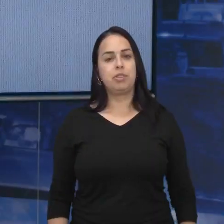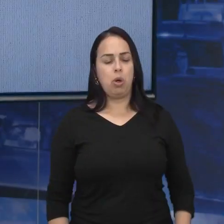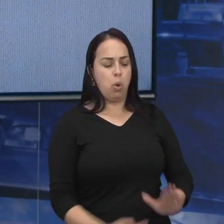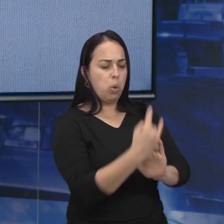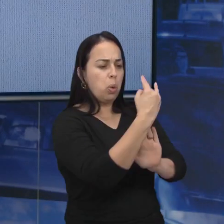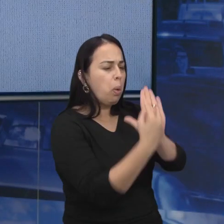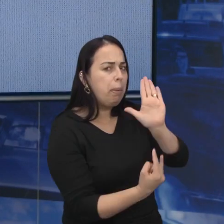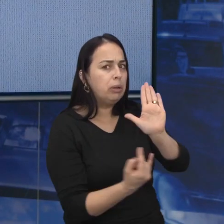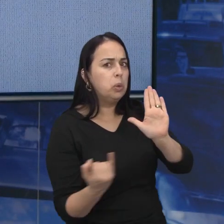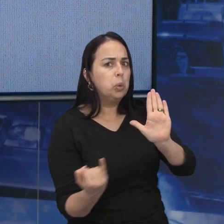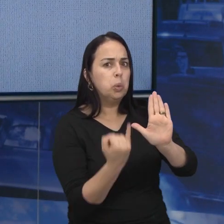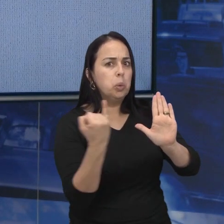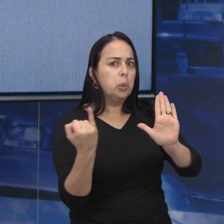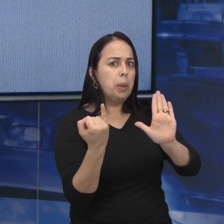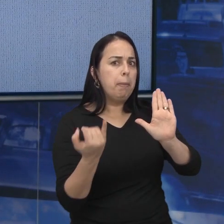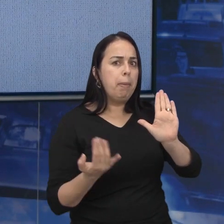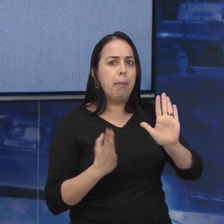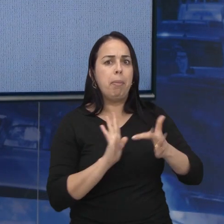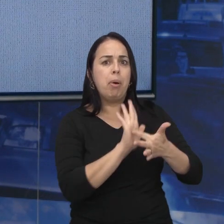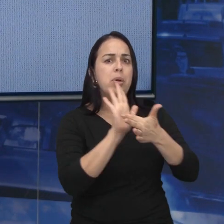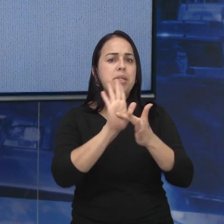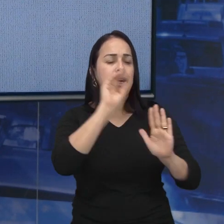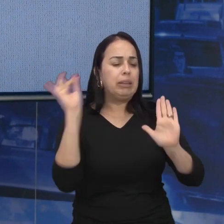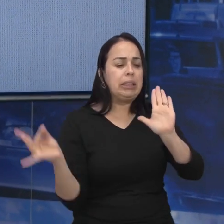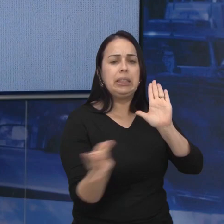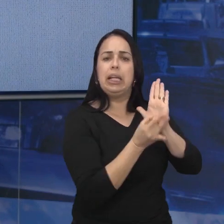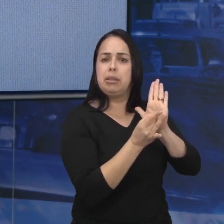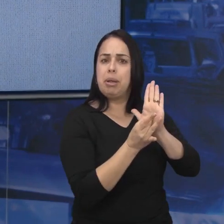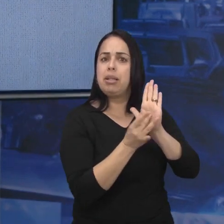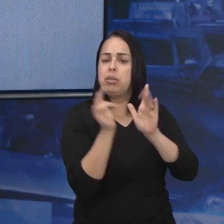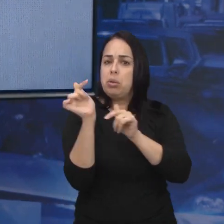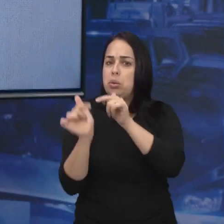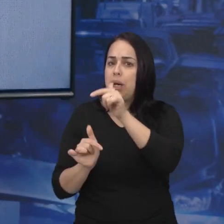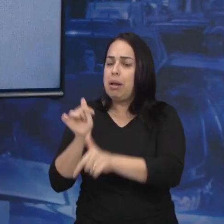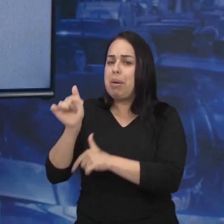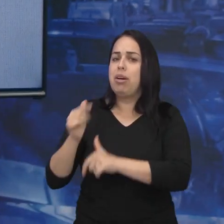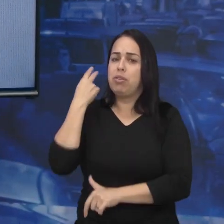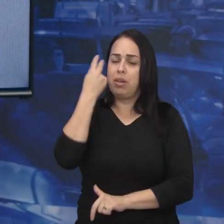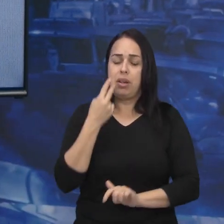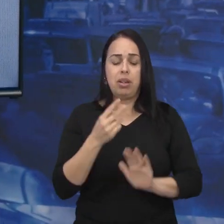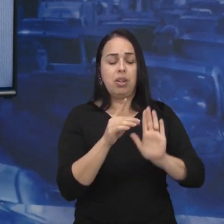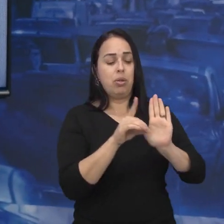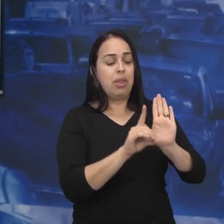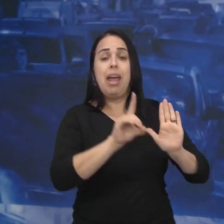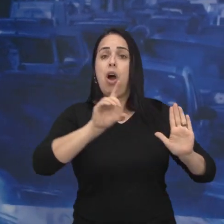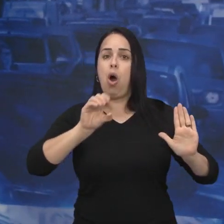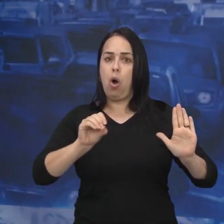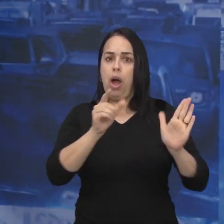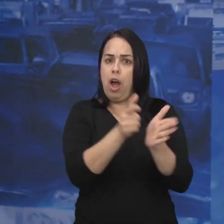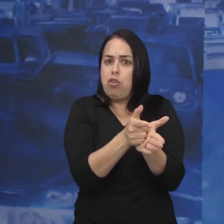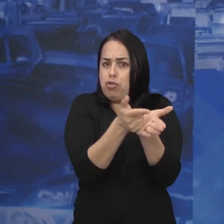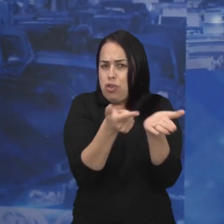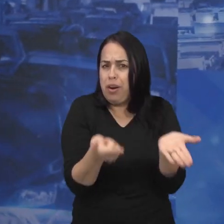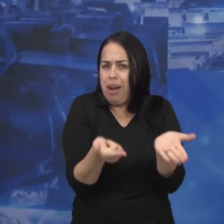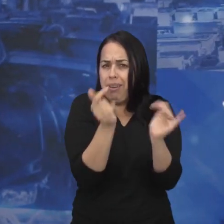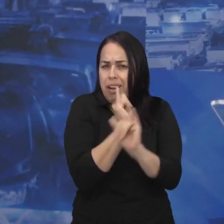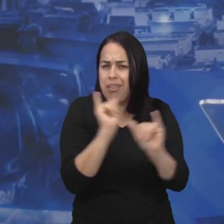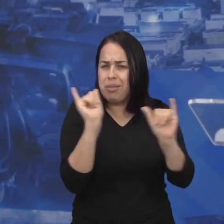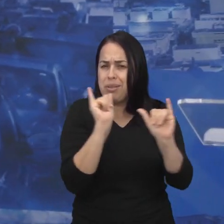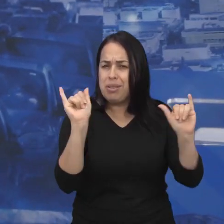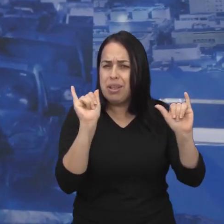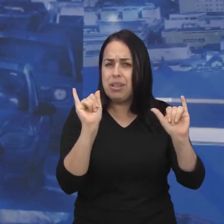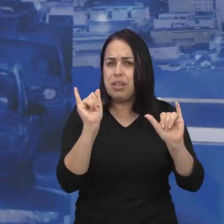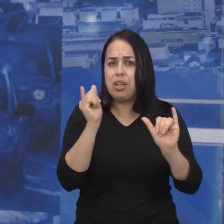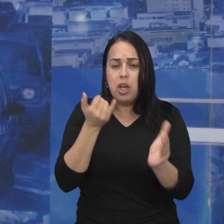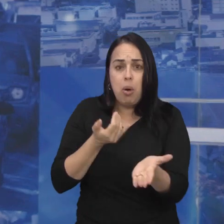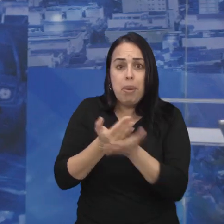Um documento importante para dar transparência ao trabalho da Câmara Municipal é o Diário Oficial Legislativo. Ele é